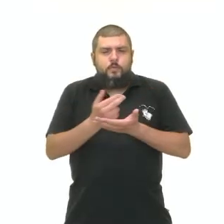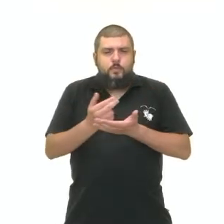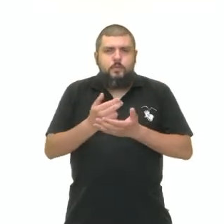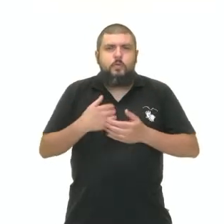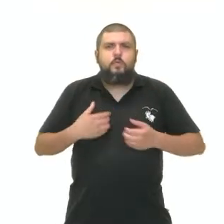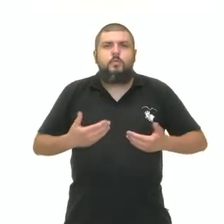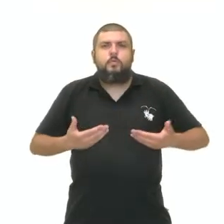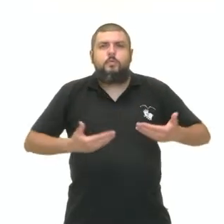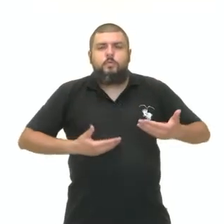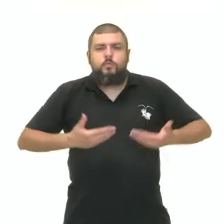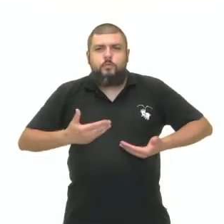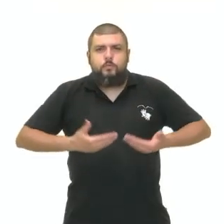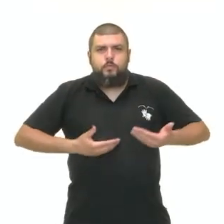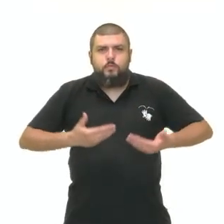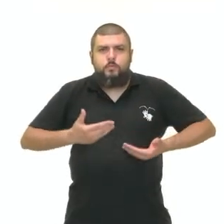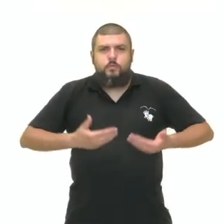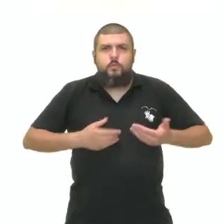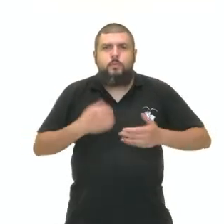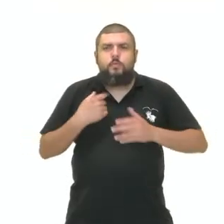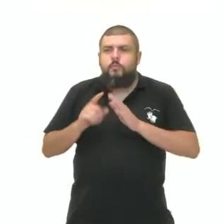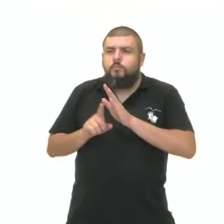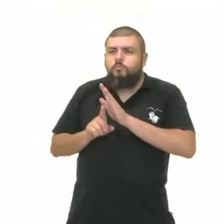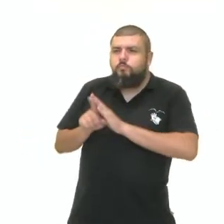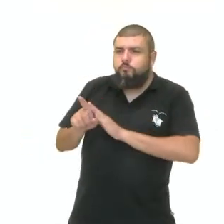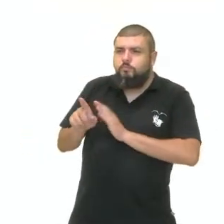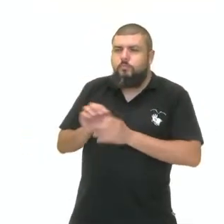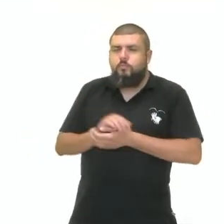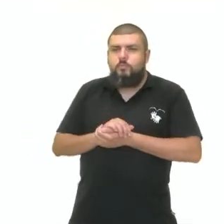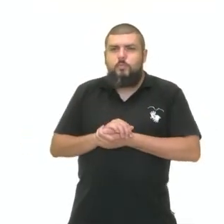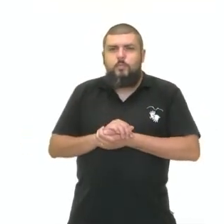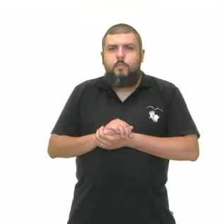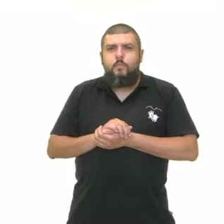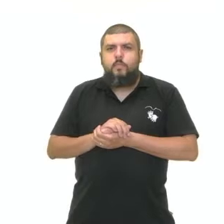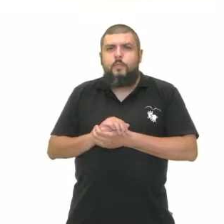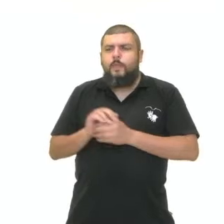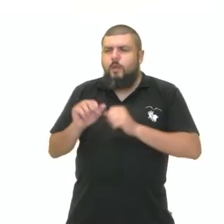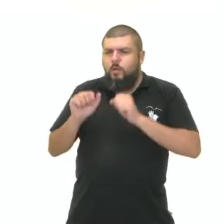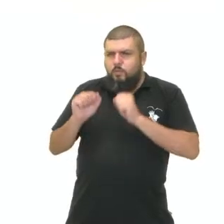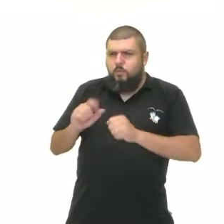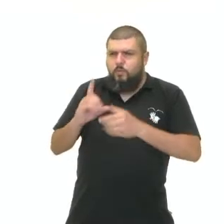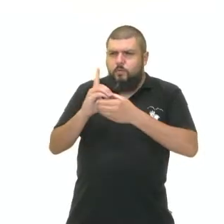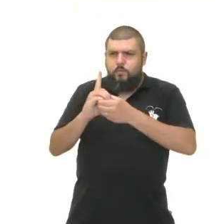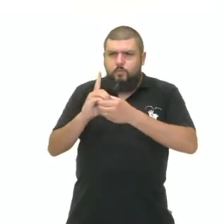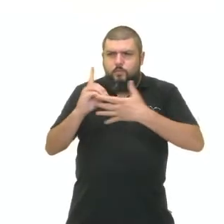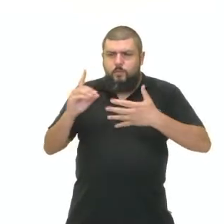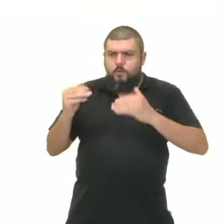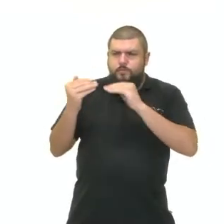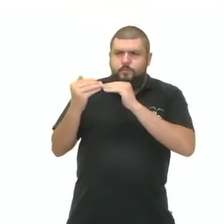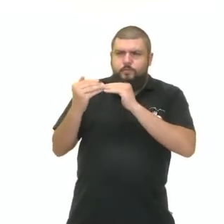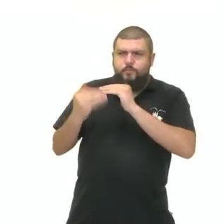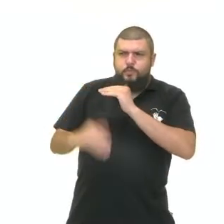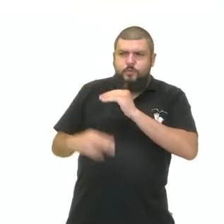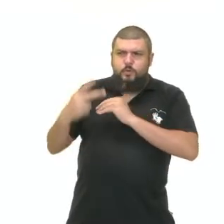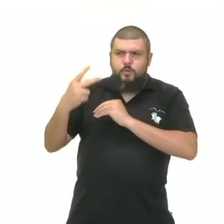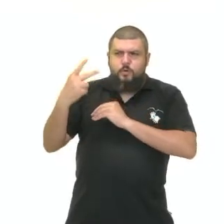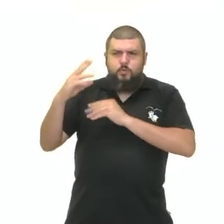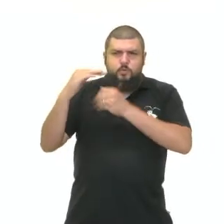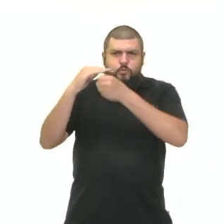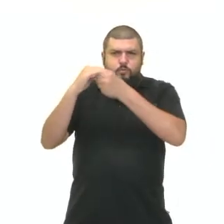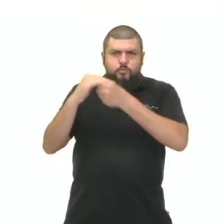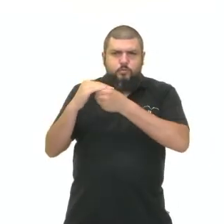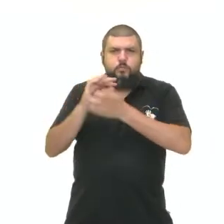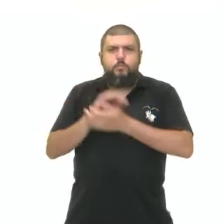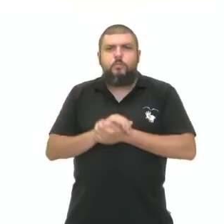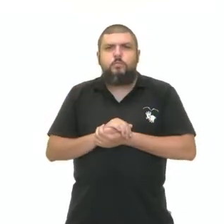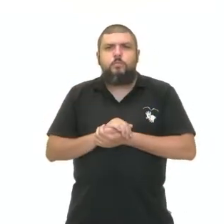o proletário, o trabalhador, ele pergunta: eu posso democraticamente discordar do pensamento dominante? E o